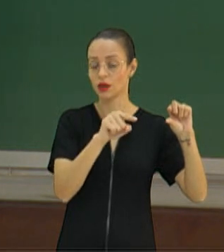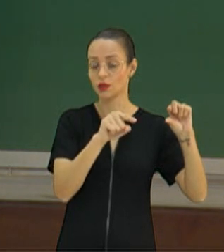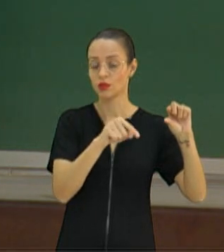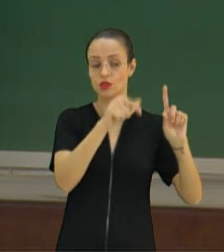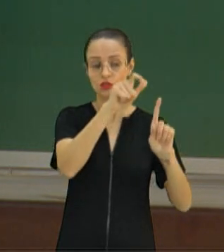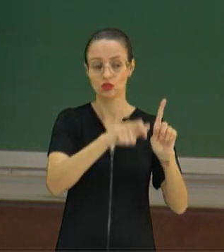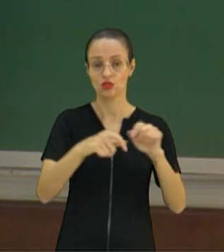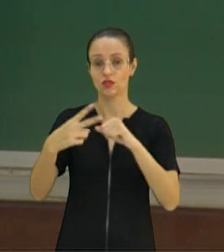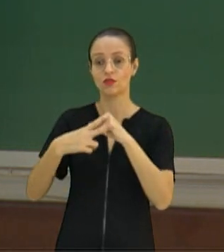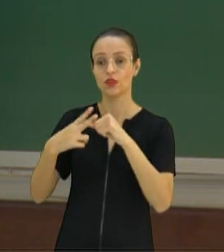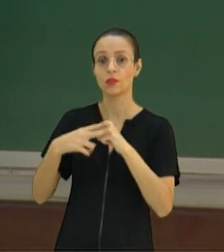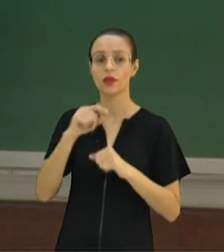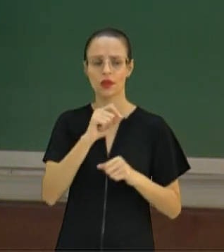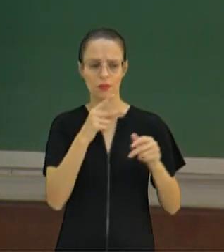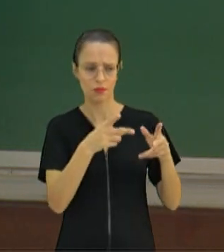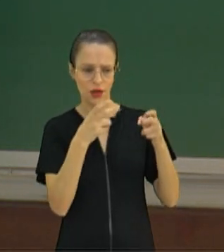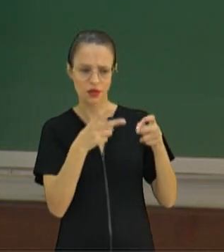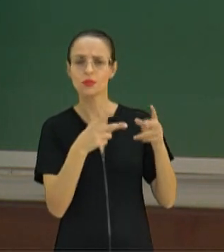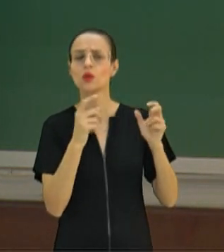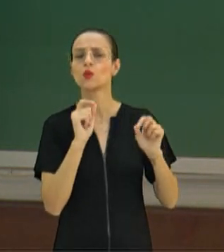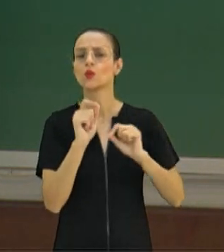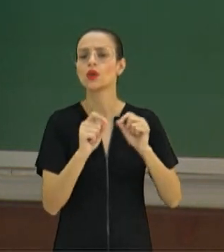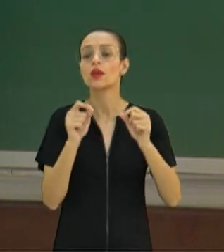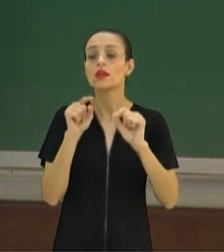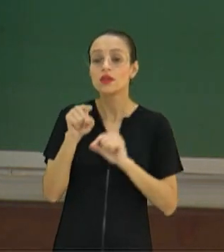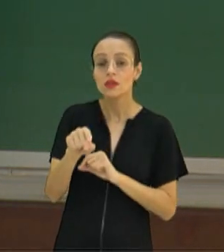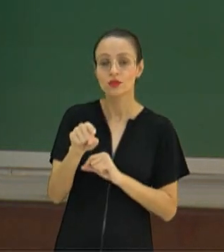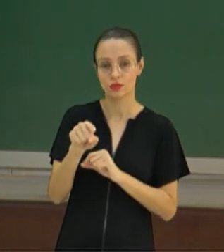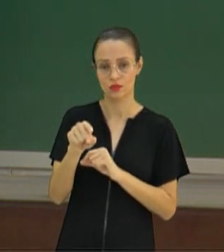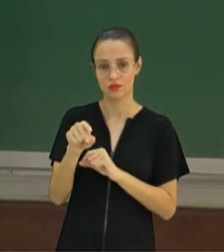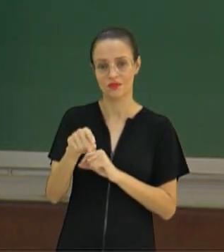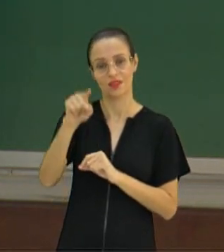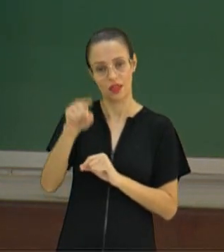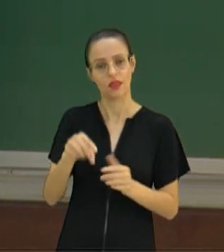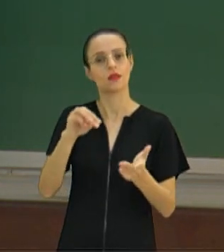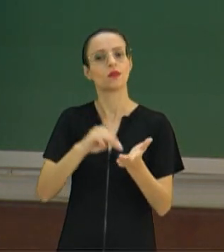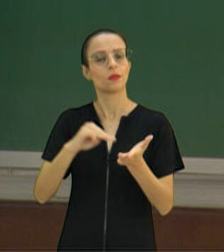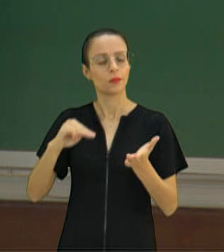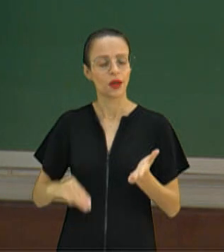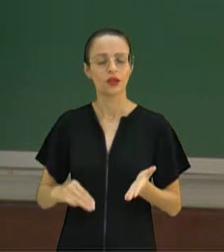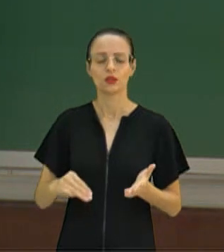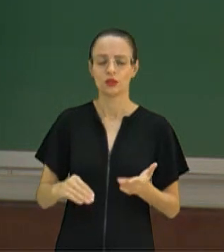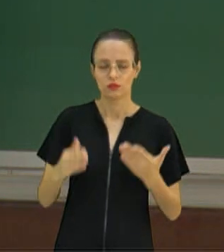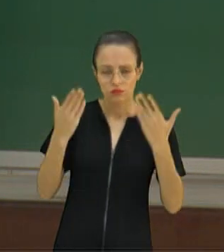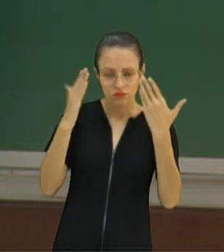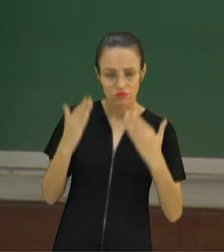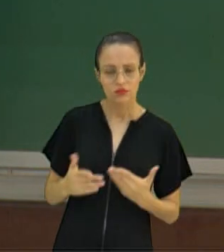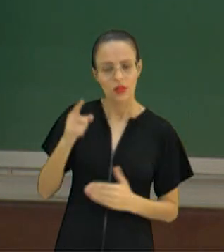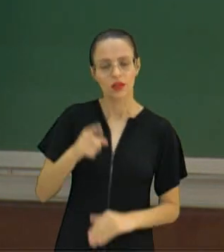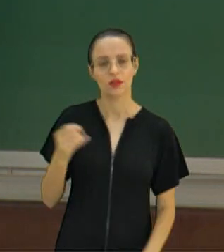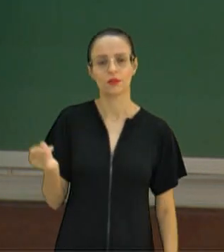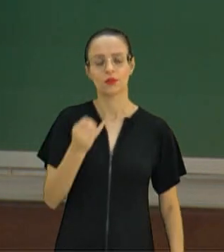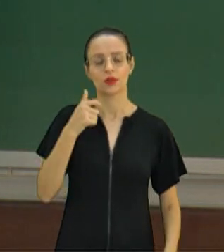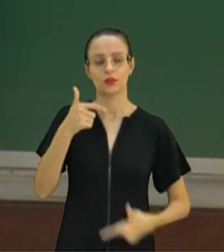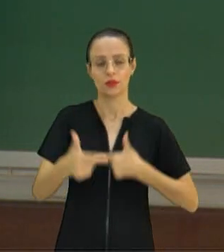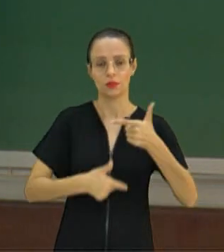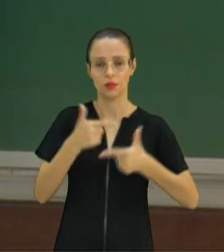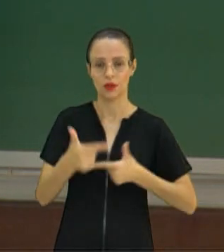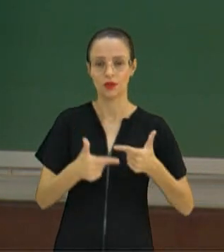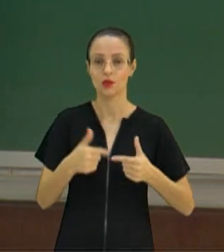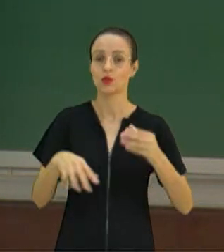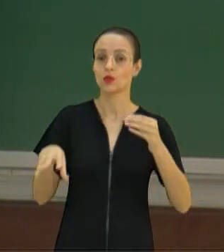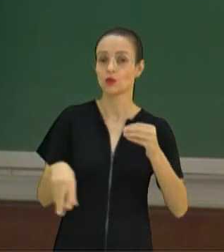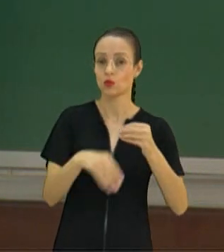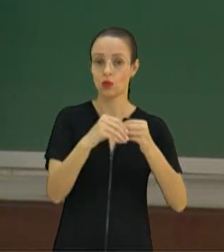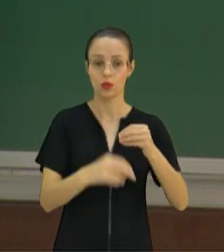Quem percebe, percebe algo, percebe isso. Que o método de checagem era essencial ao trabalho. Completou